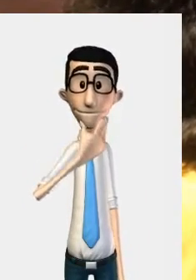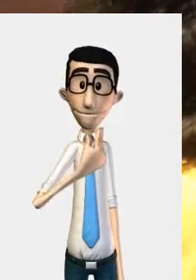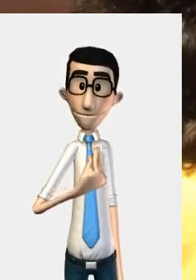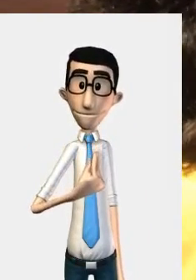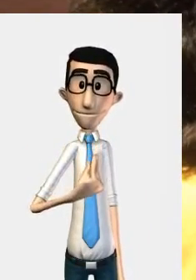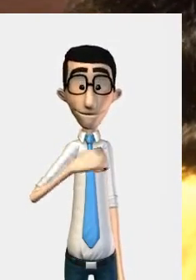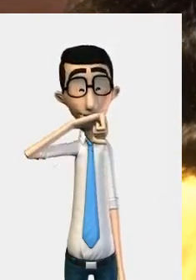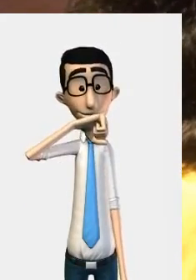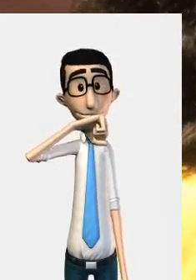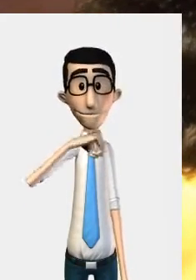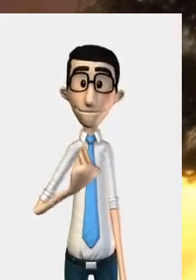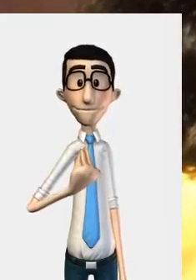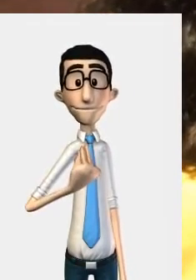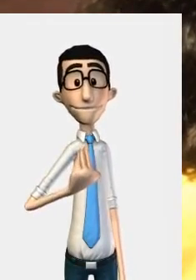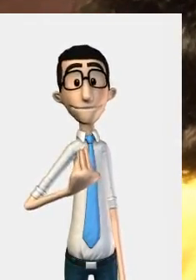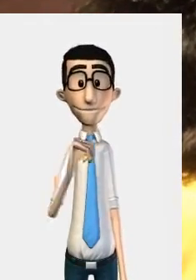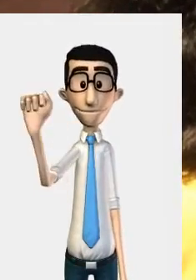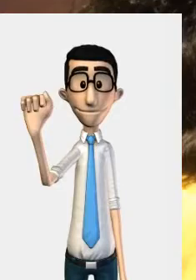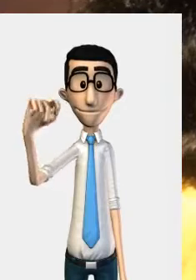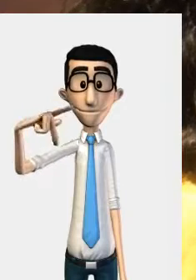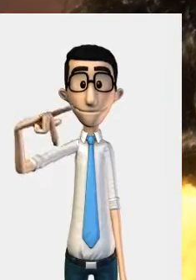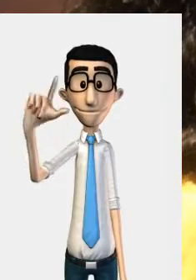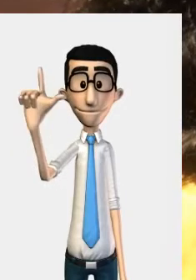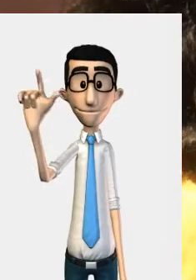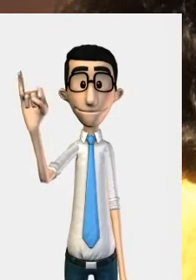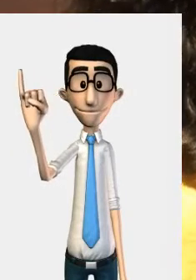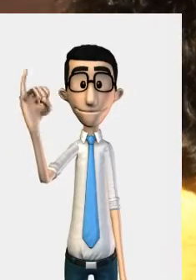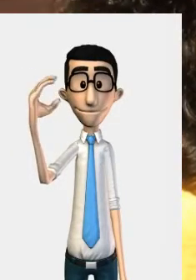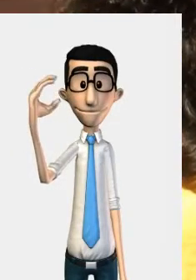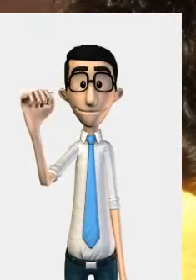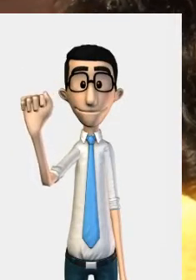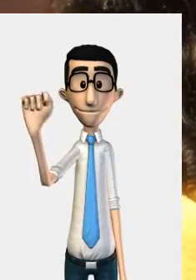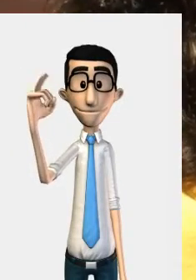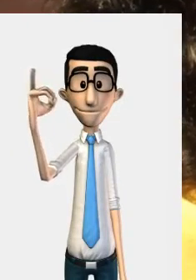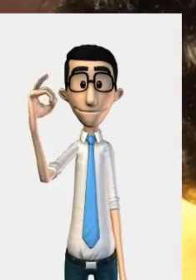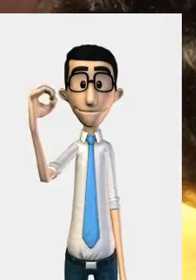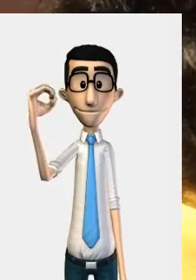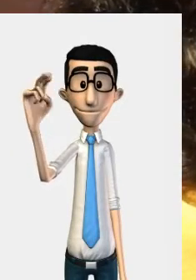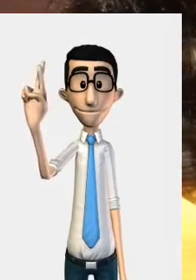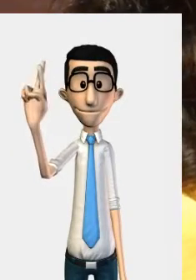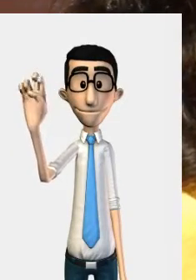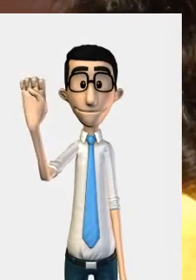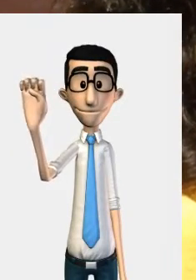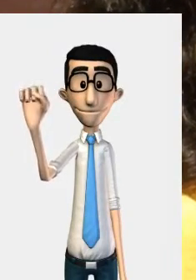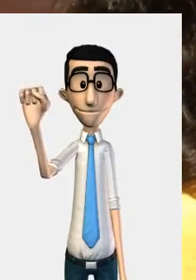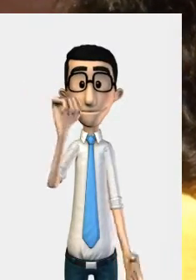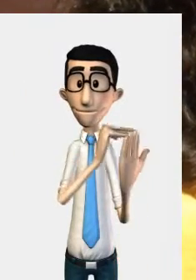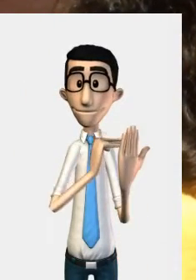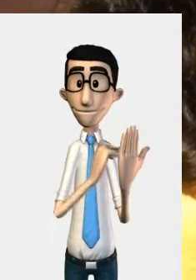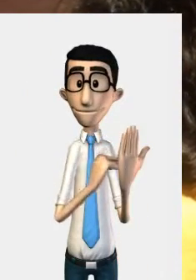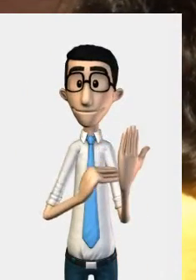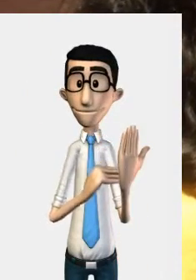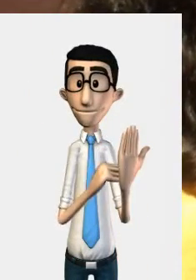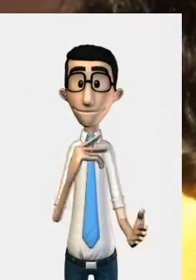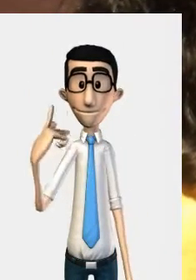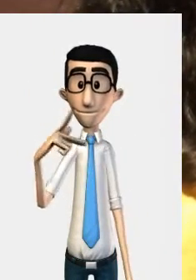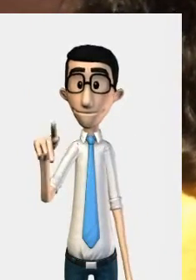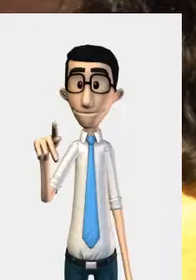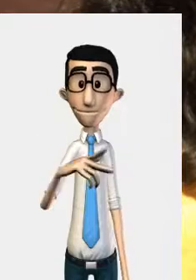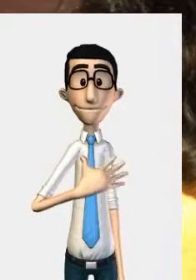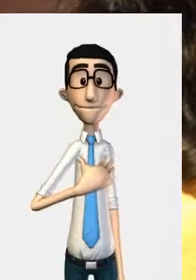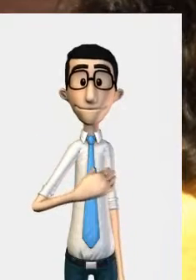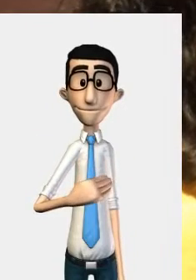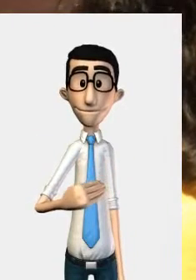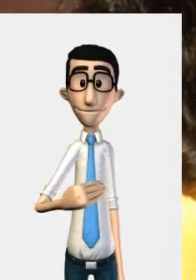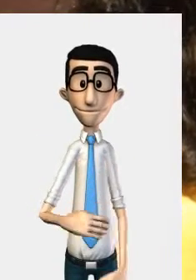literatura de fora, ou você sabe inglês e vai buscar seus caminhos sozinho. Só que muitas vezes o terapeuta trabalha o dia inteiro e ele